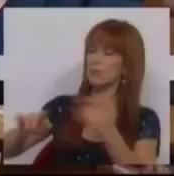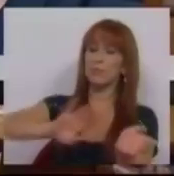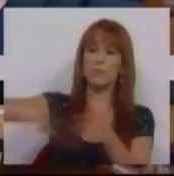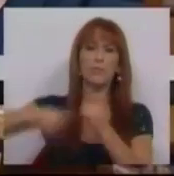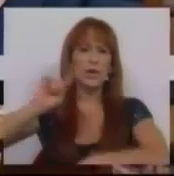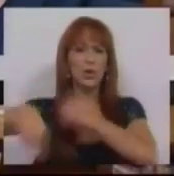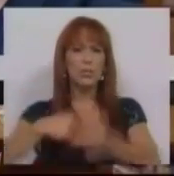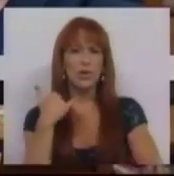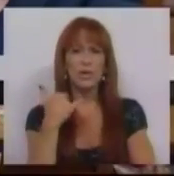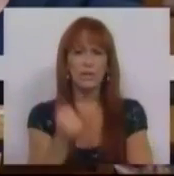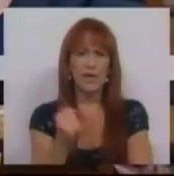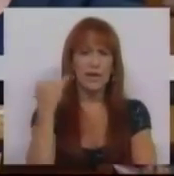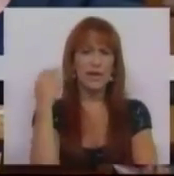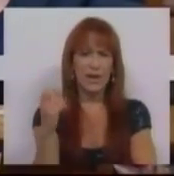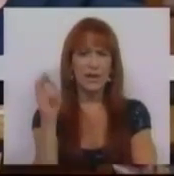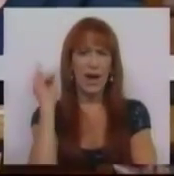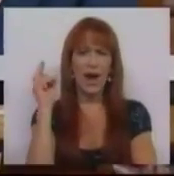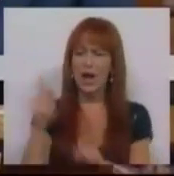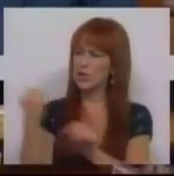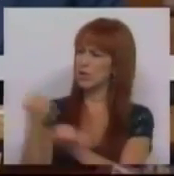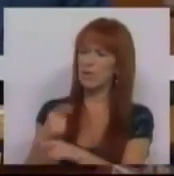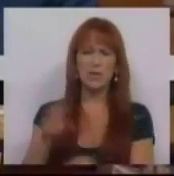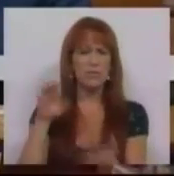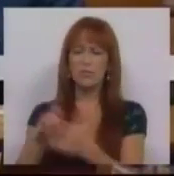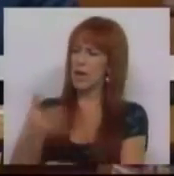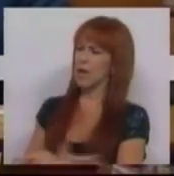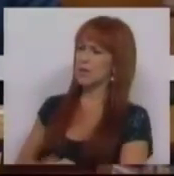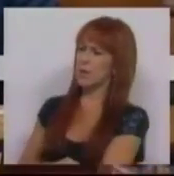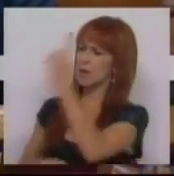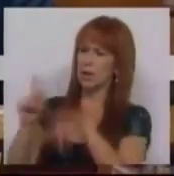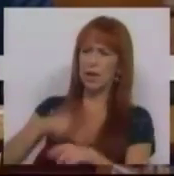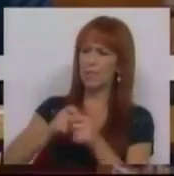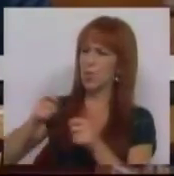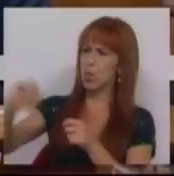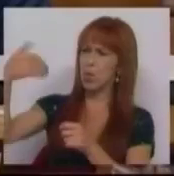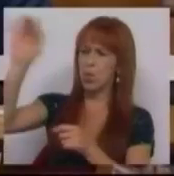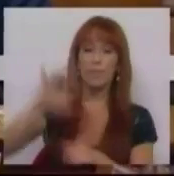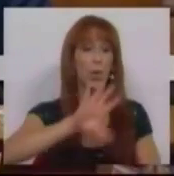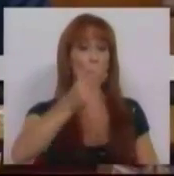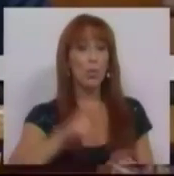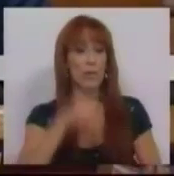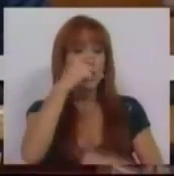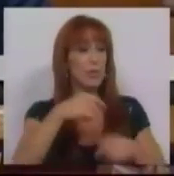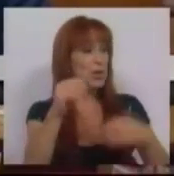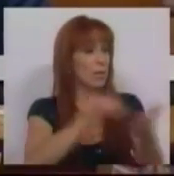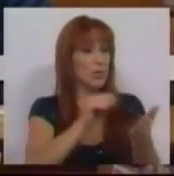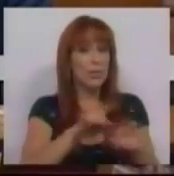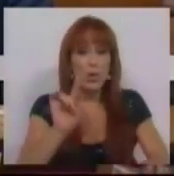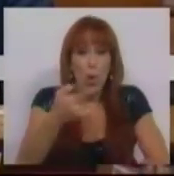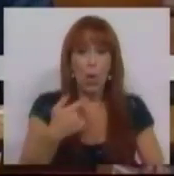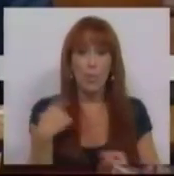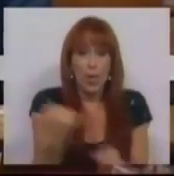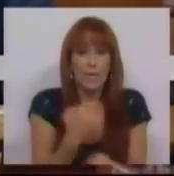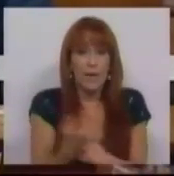lado, depois de 20, 30 anos de trabalho, com o rótulo desempregado de longa duração. Um país de gente que empobrece, mesmo